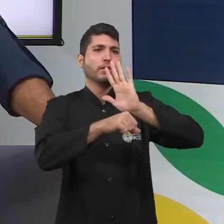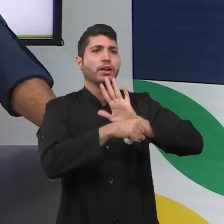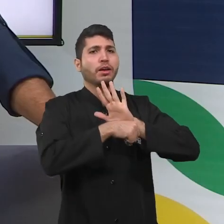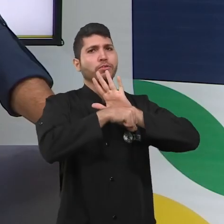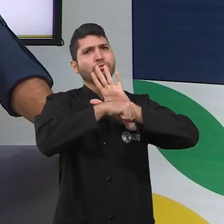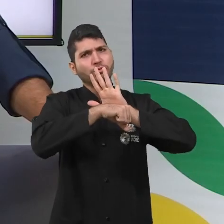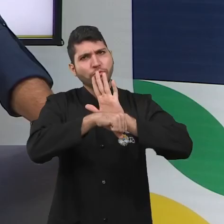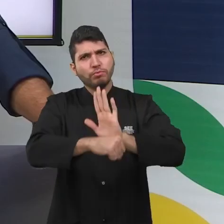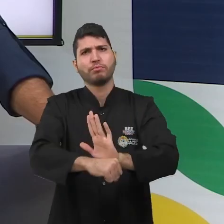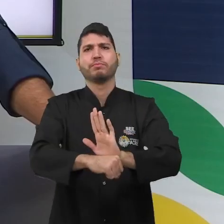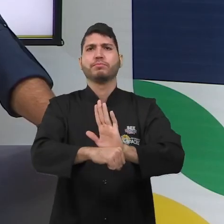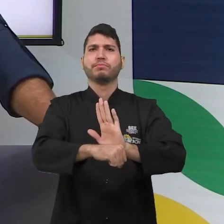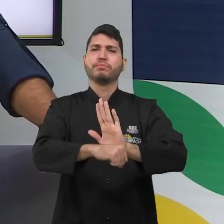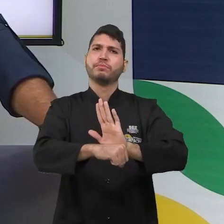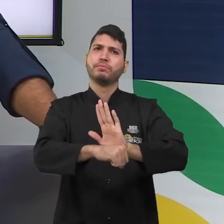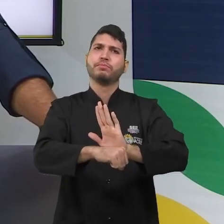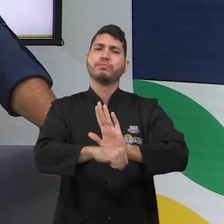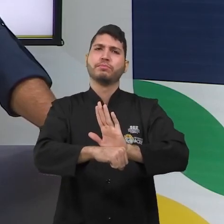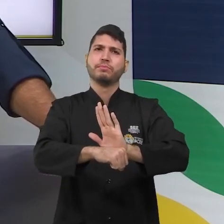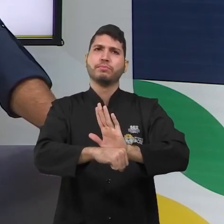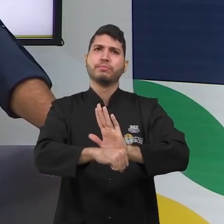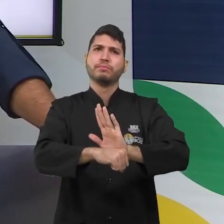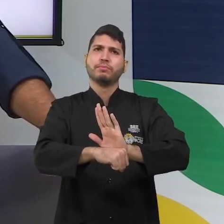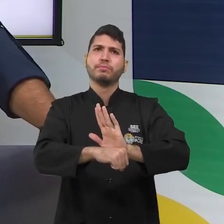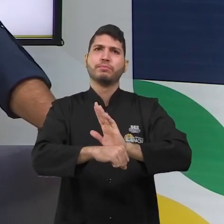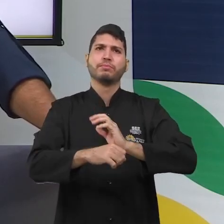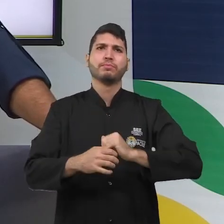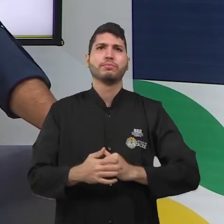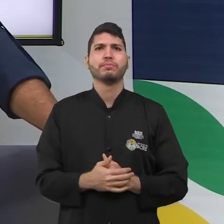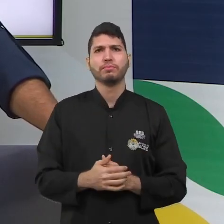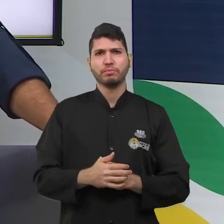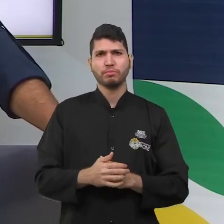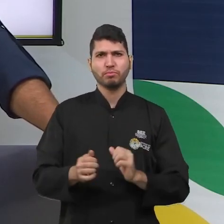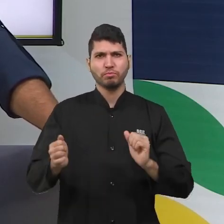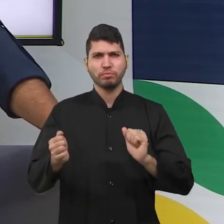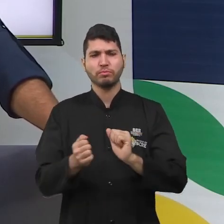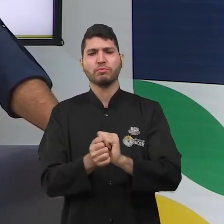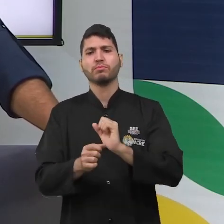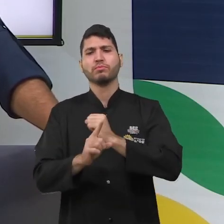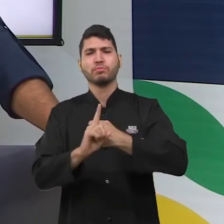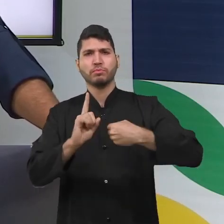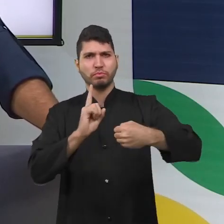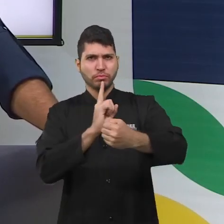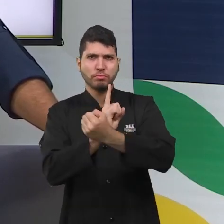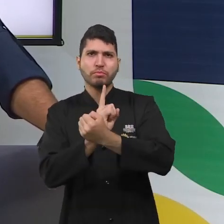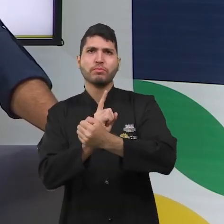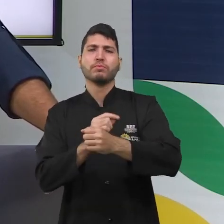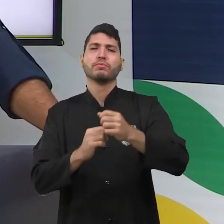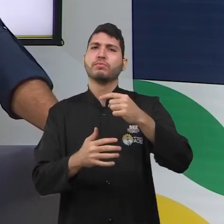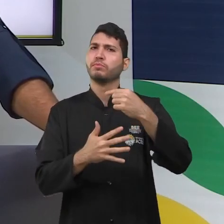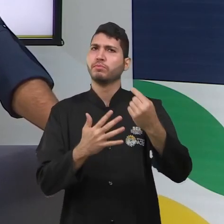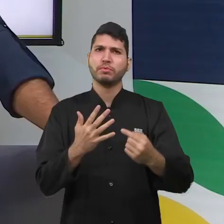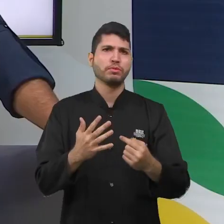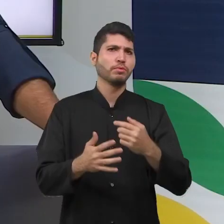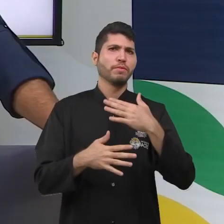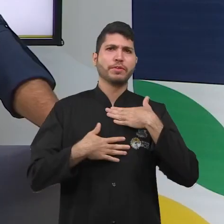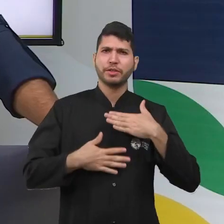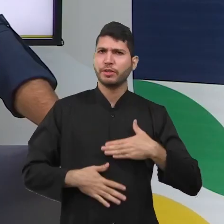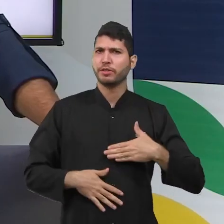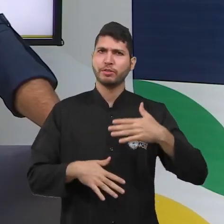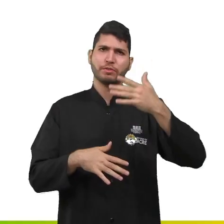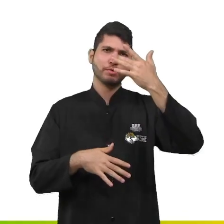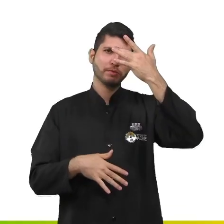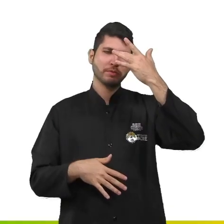de forma exponencial com a sociedade, com o desenvolvimento ali, tem os aspectos físico, mental, enfim. Tranquilo?